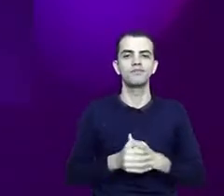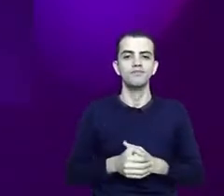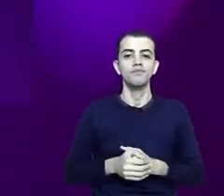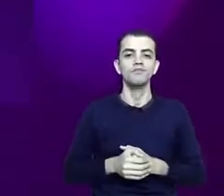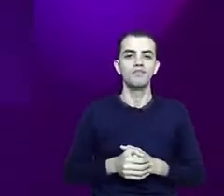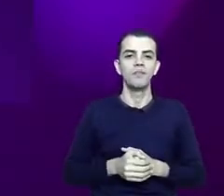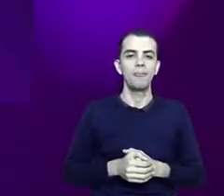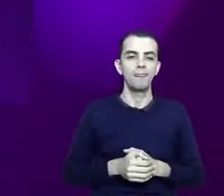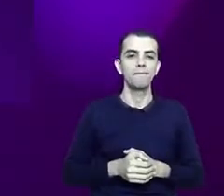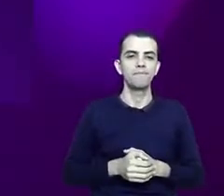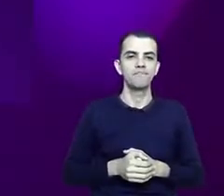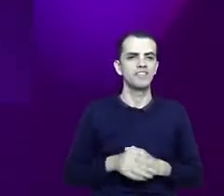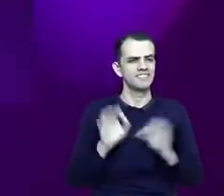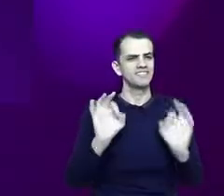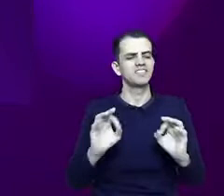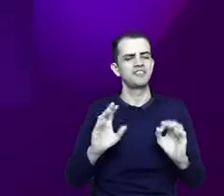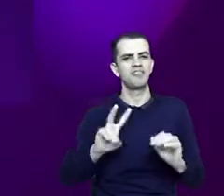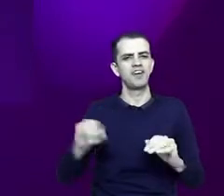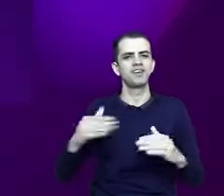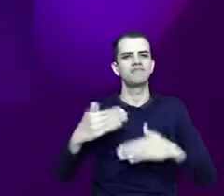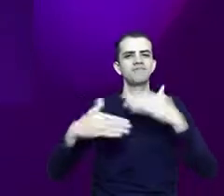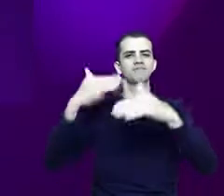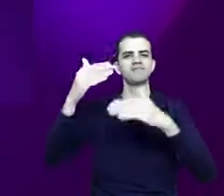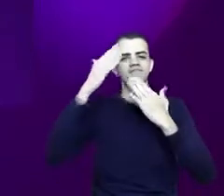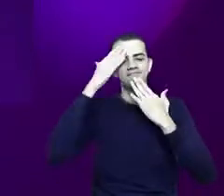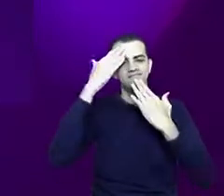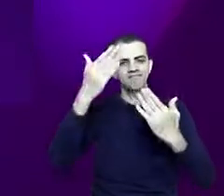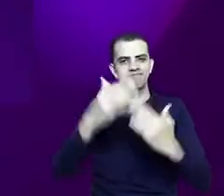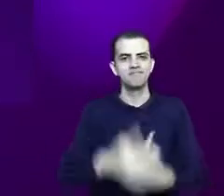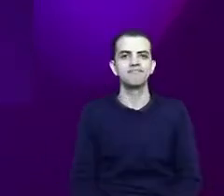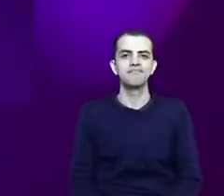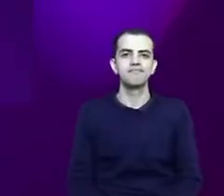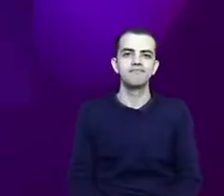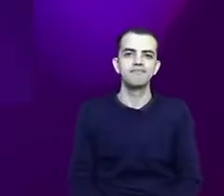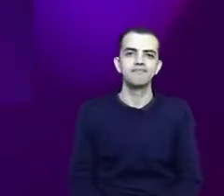ainda vamos evoluir muito. Obrigado.